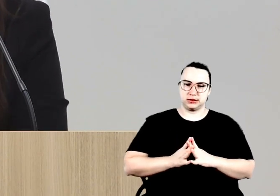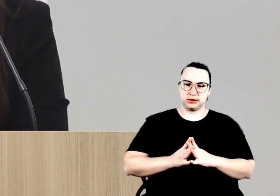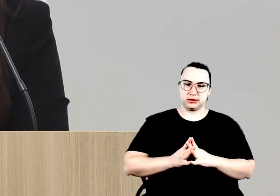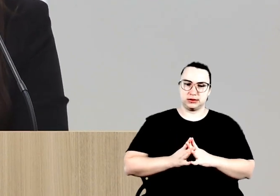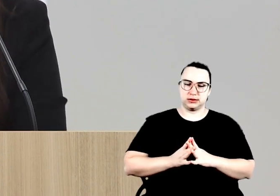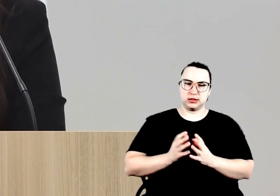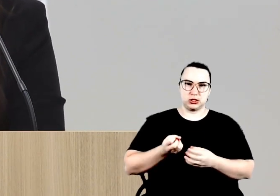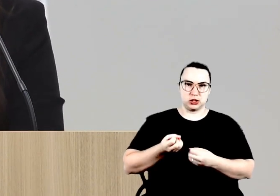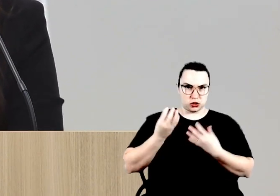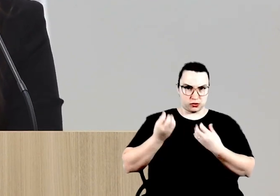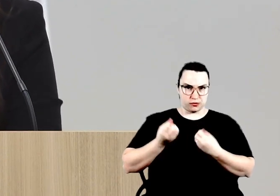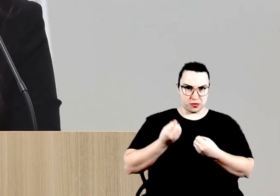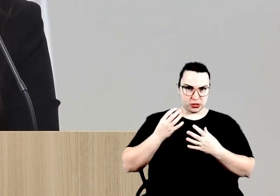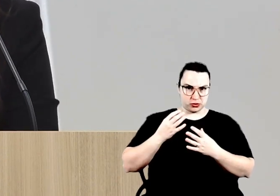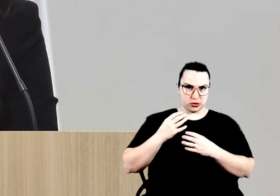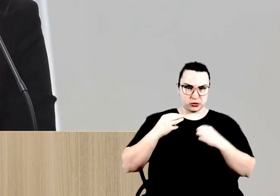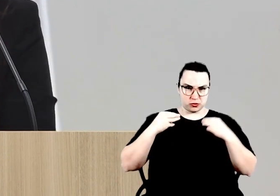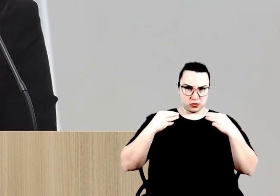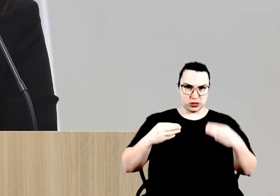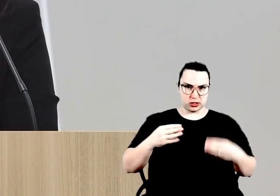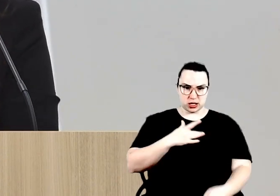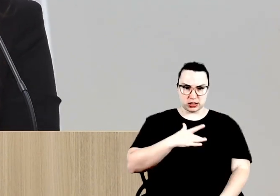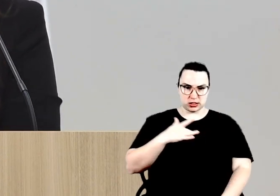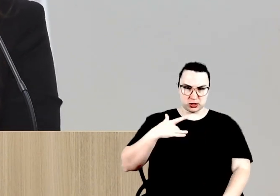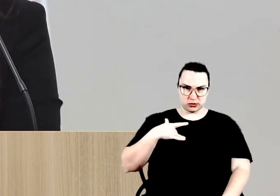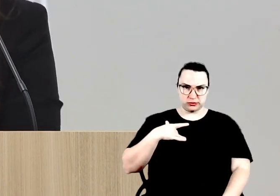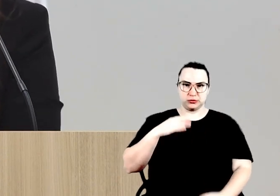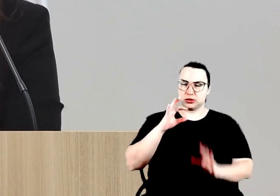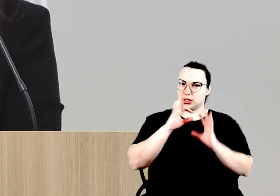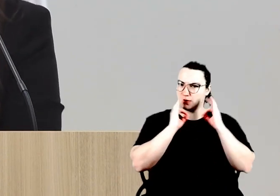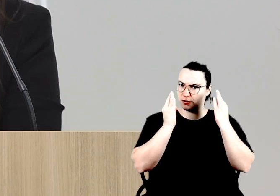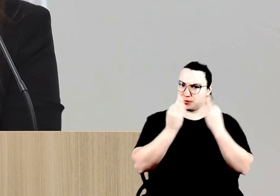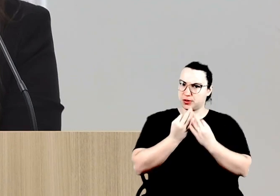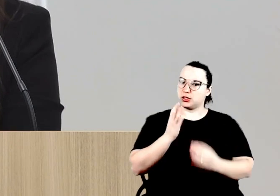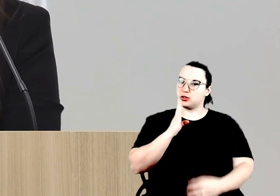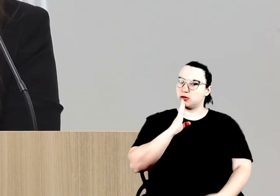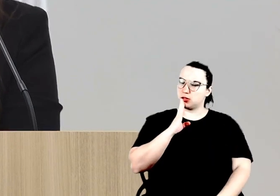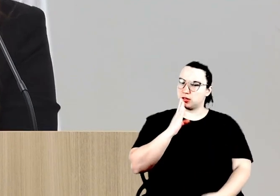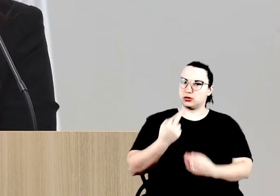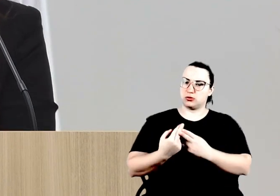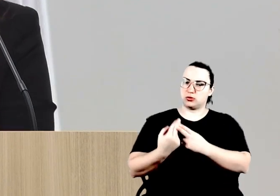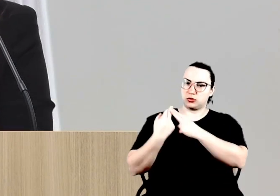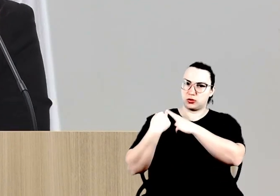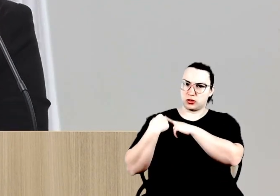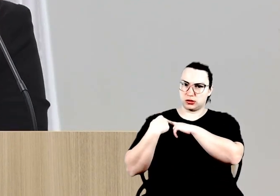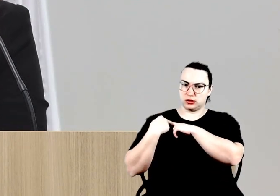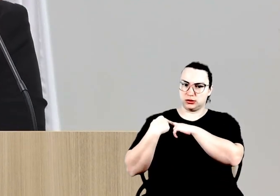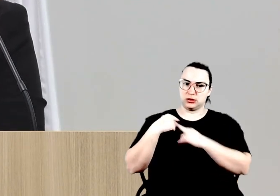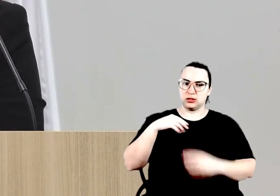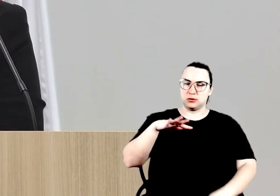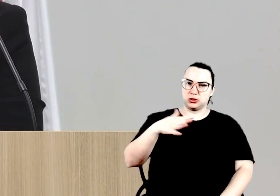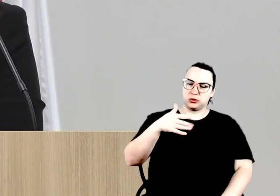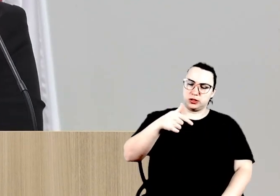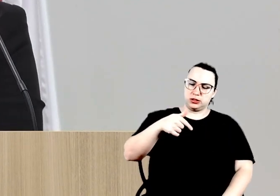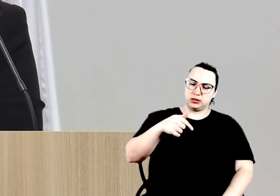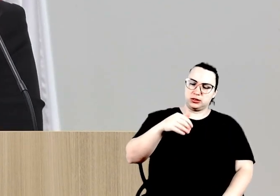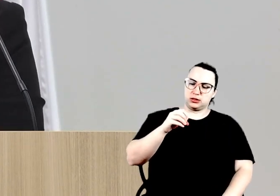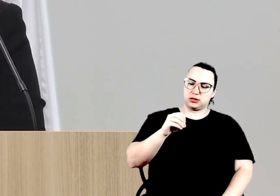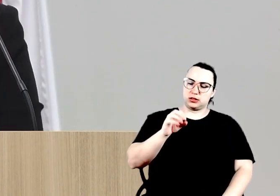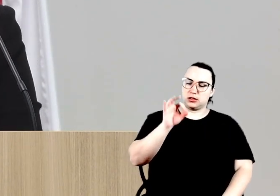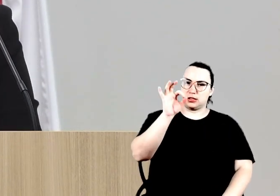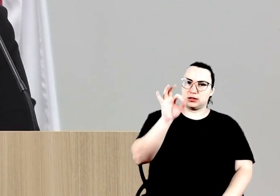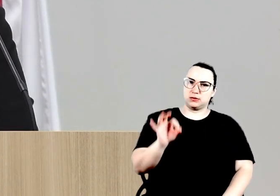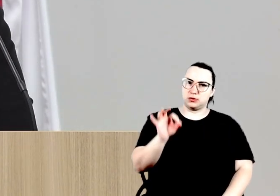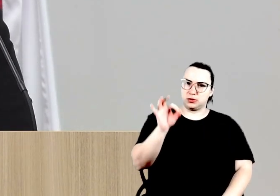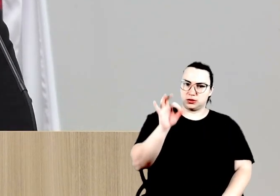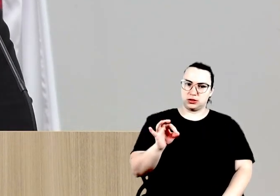do Ministério da Saúde, os familiares e conhecidos são responsáveis por cerca de 70% de casos